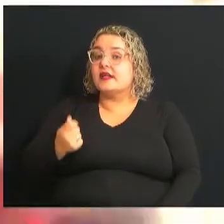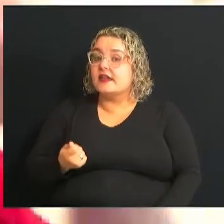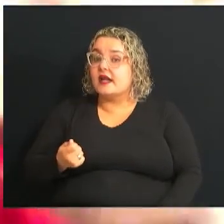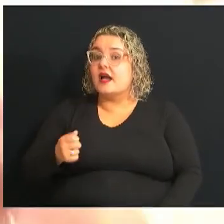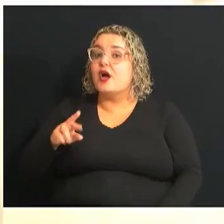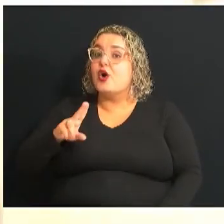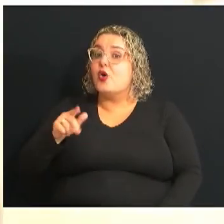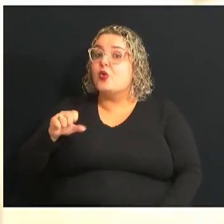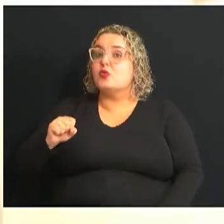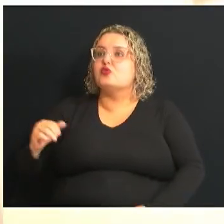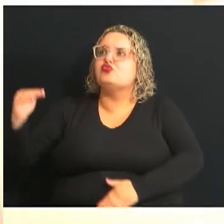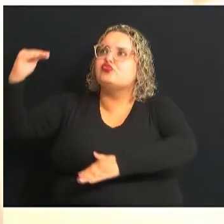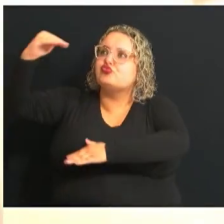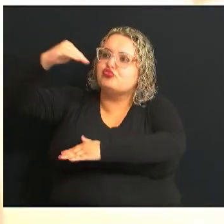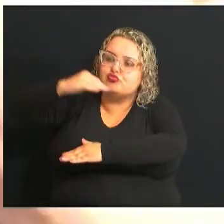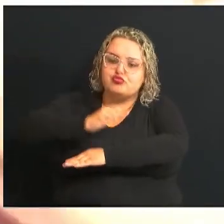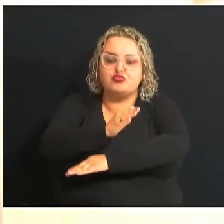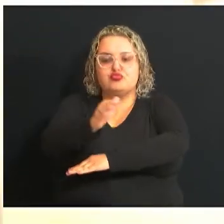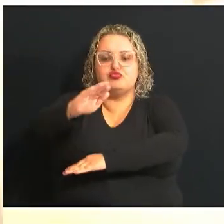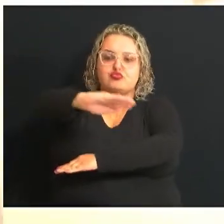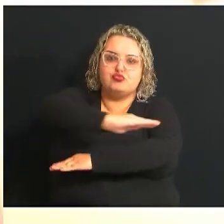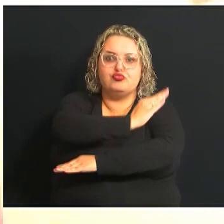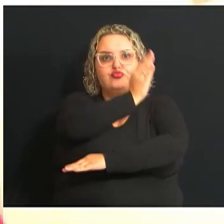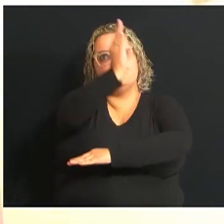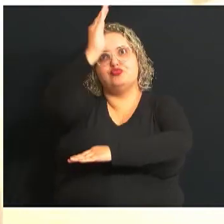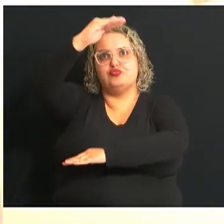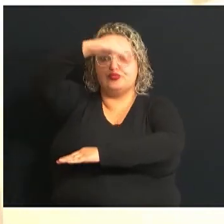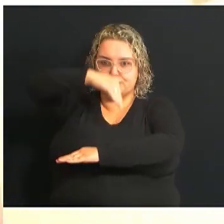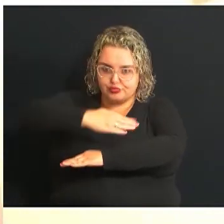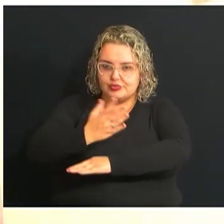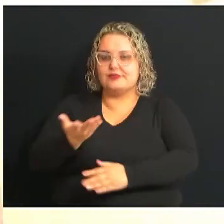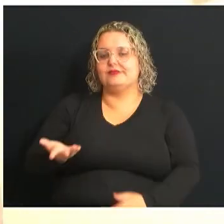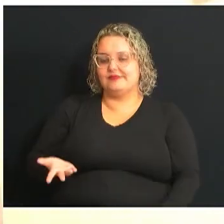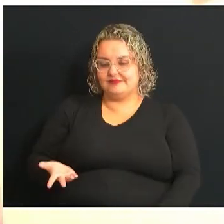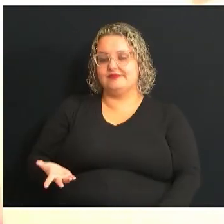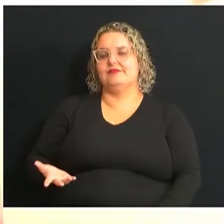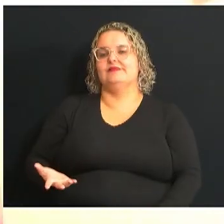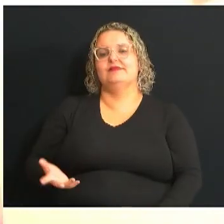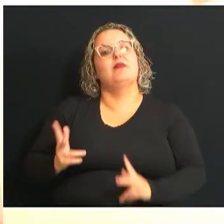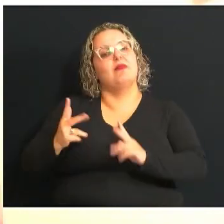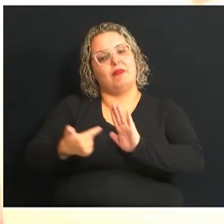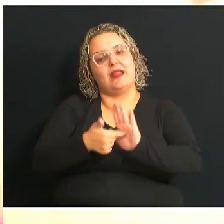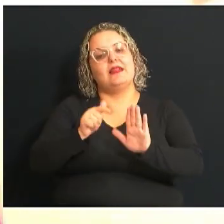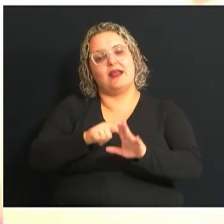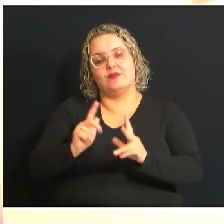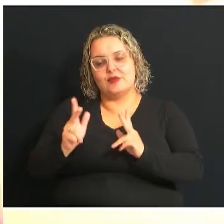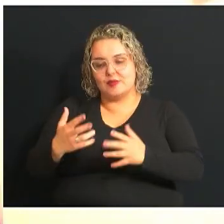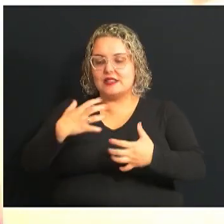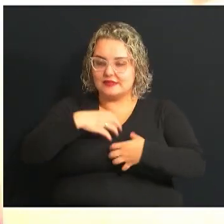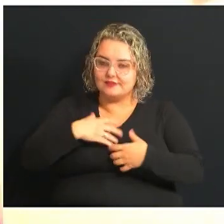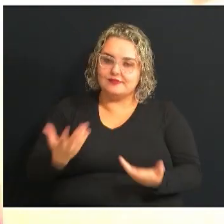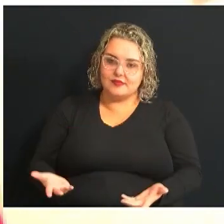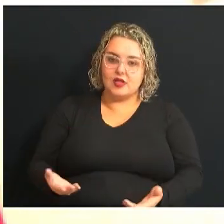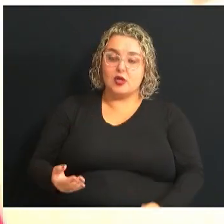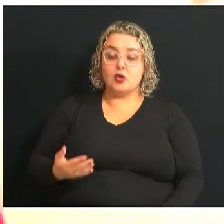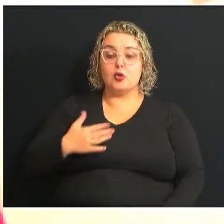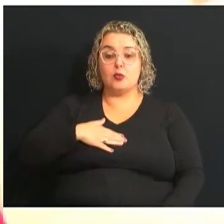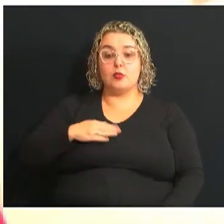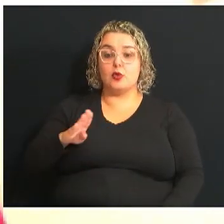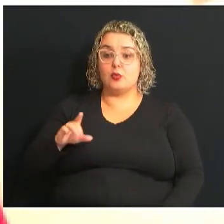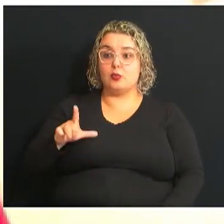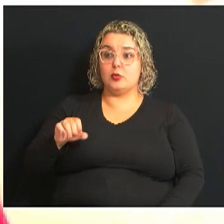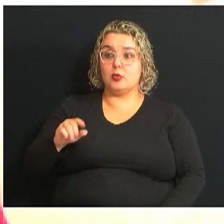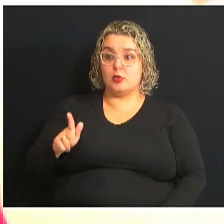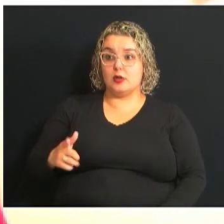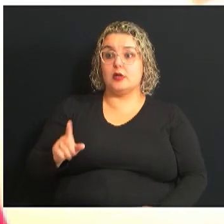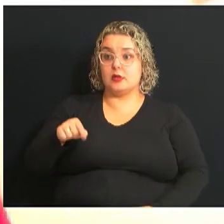papel, que eu pudesse desembolar um pouco os meus sentimentos e emoções, e o blog nasceu assim. Então, era um espaço